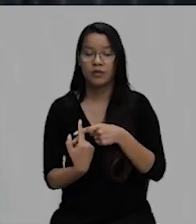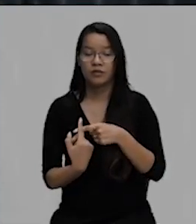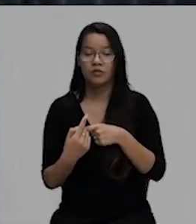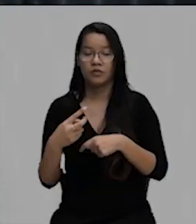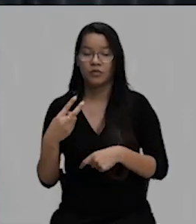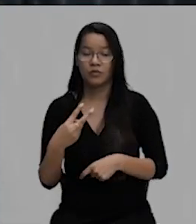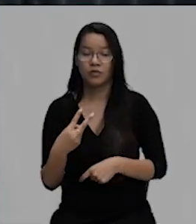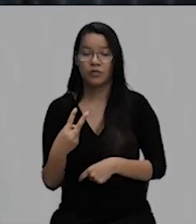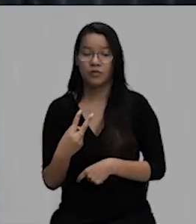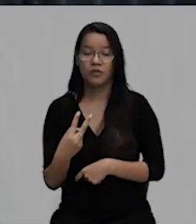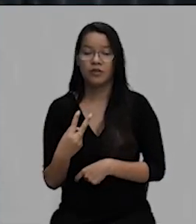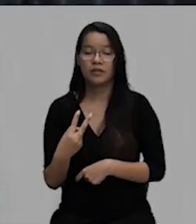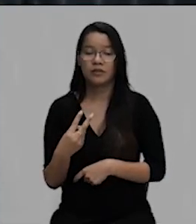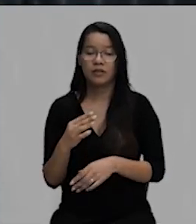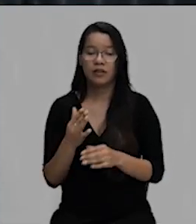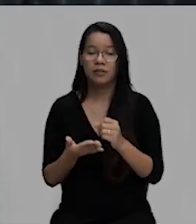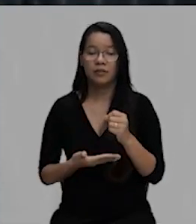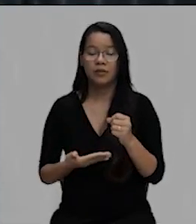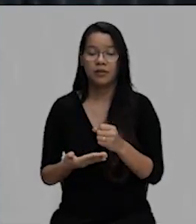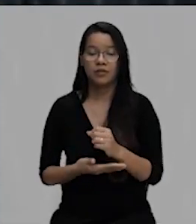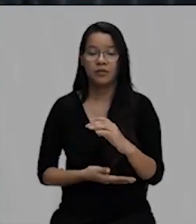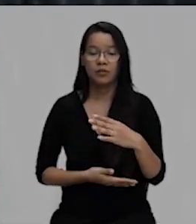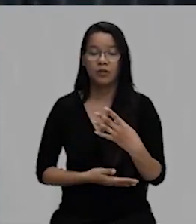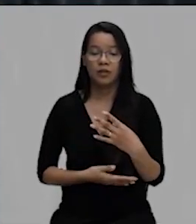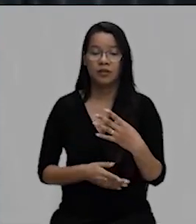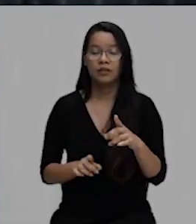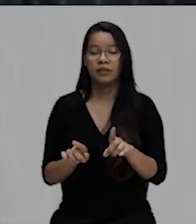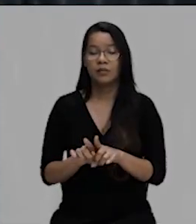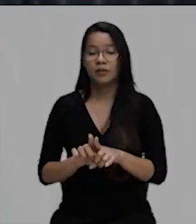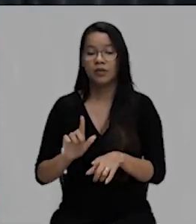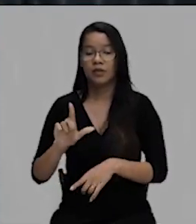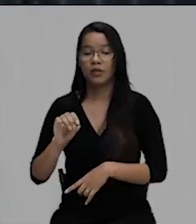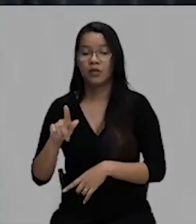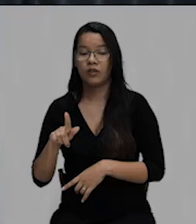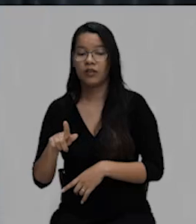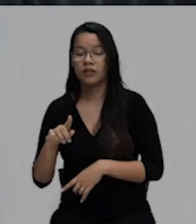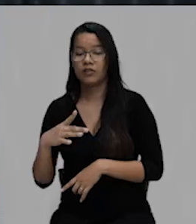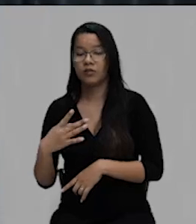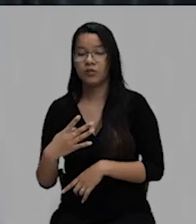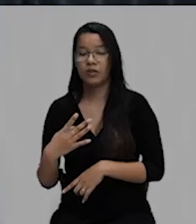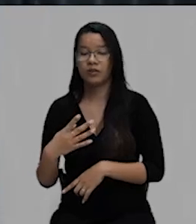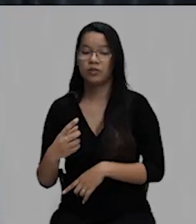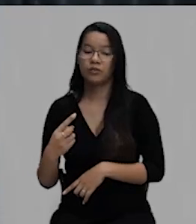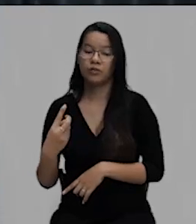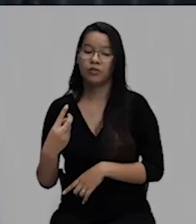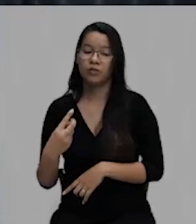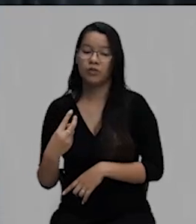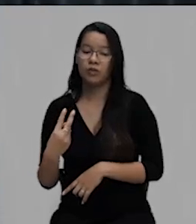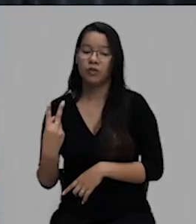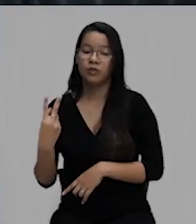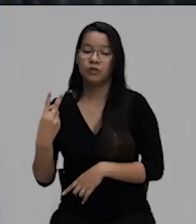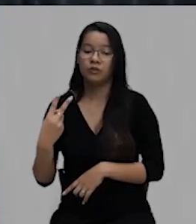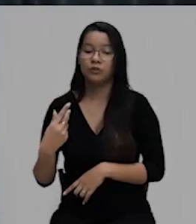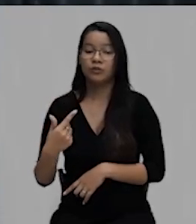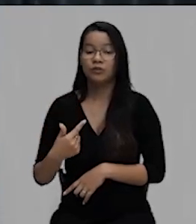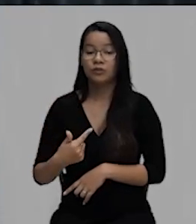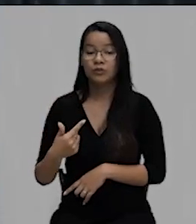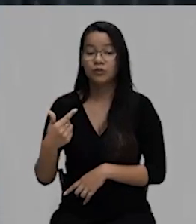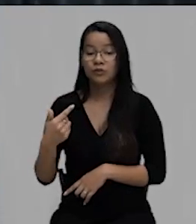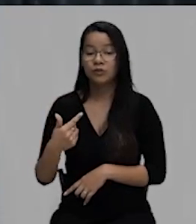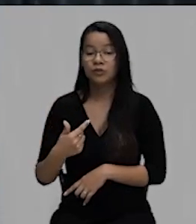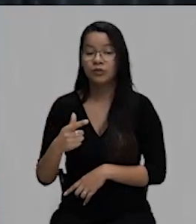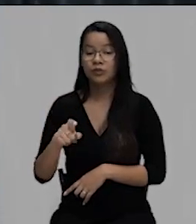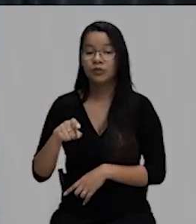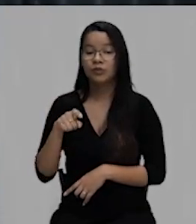a log de 2x mais 5 também na base 4. Perceba que aqui a nossa análise já começa pela